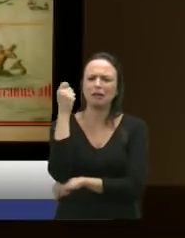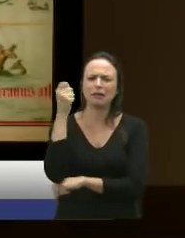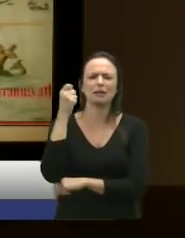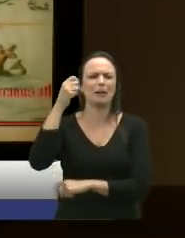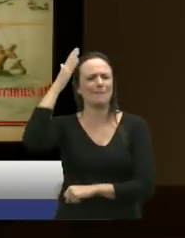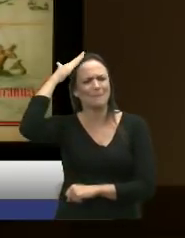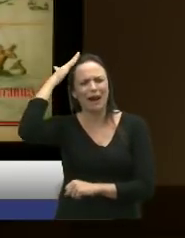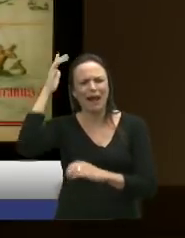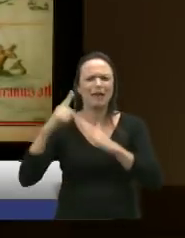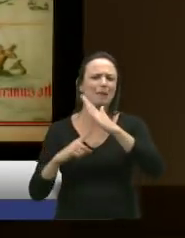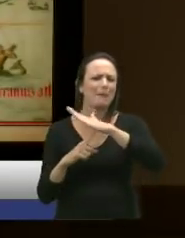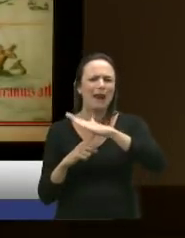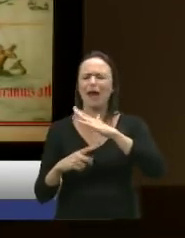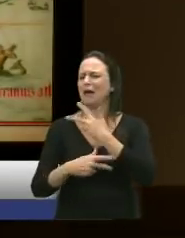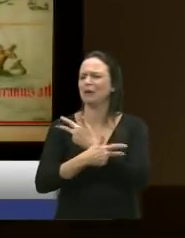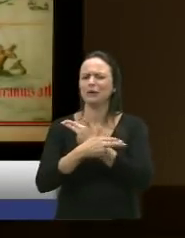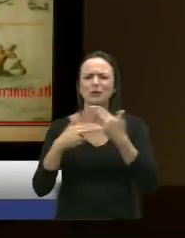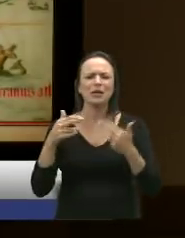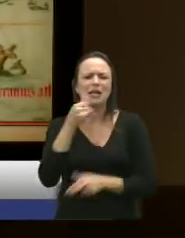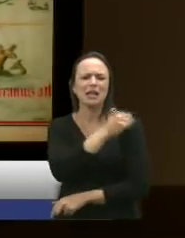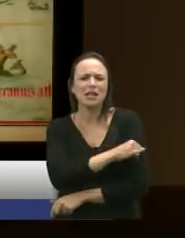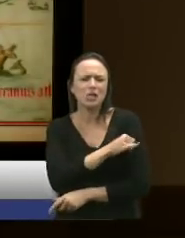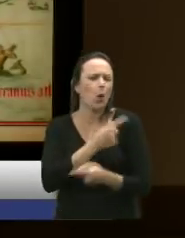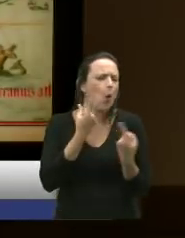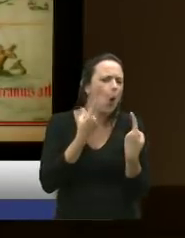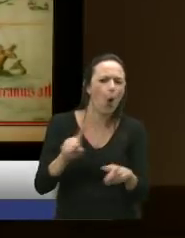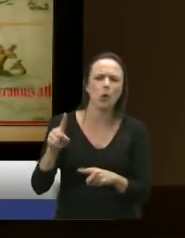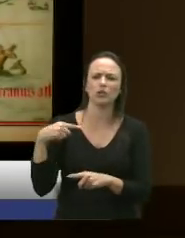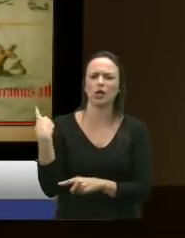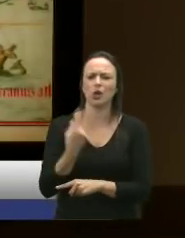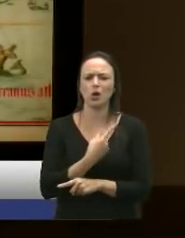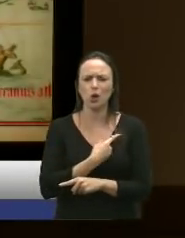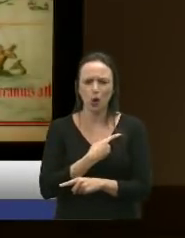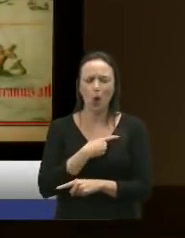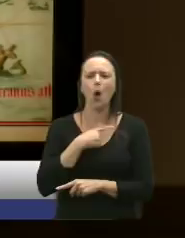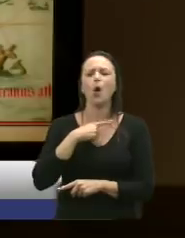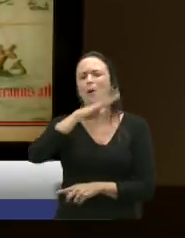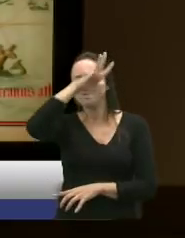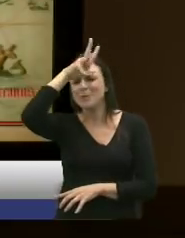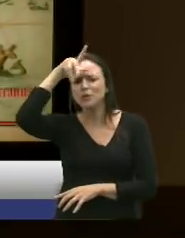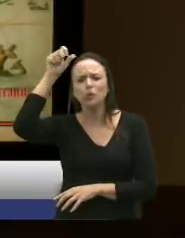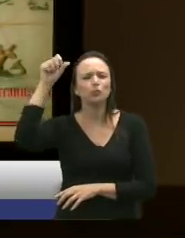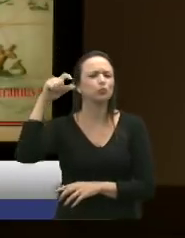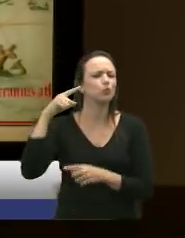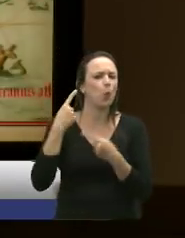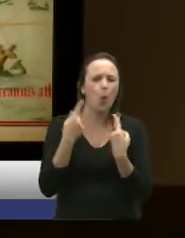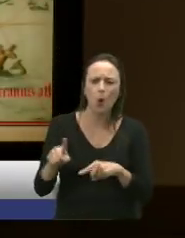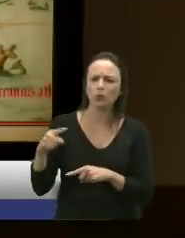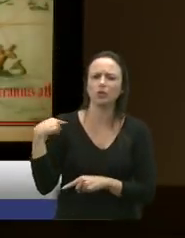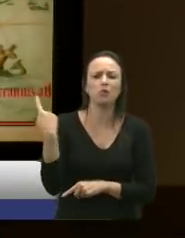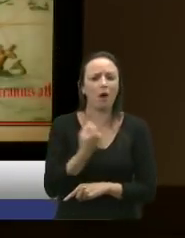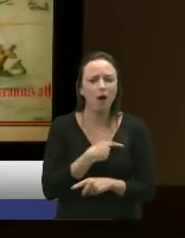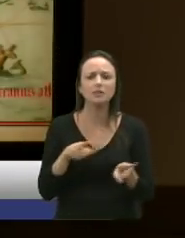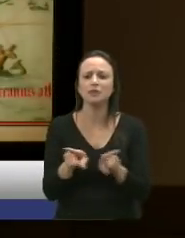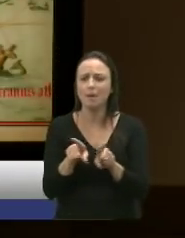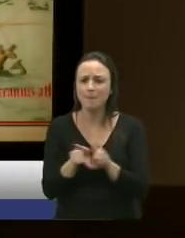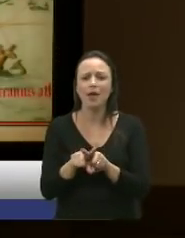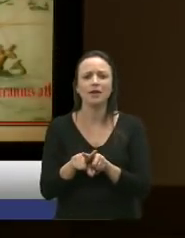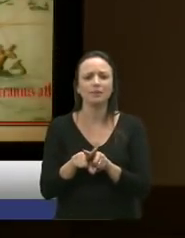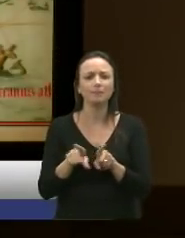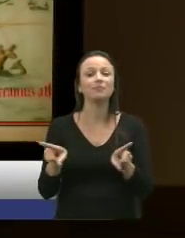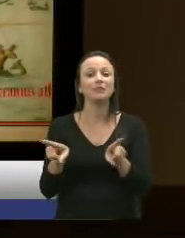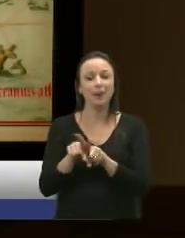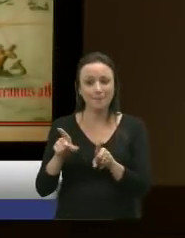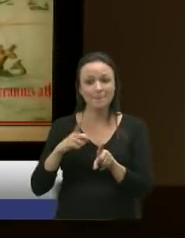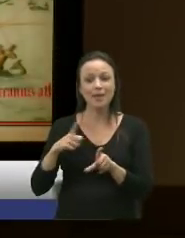norte e nordeste contra nós. Do Rio de Janeiro contra nós, parte do Mato Grosso, não todo, contra nós. Assim como também houve foco de